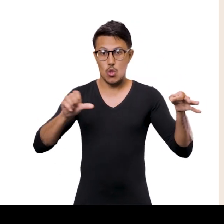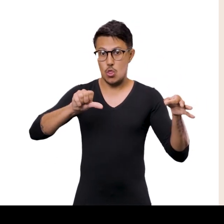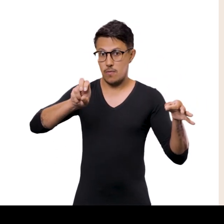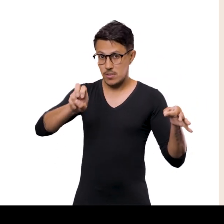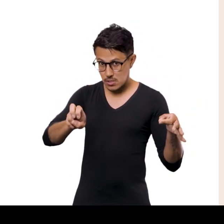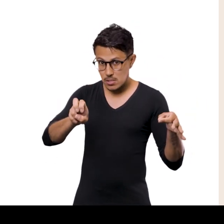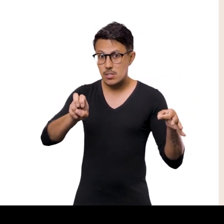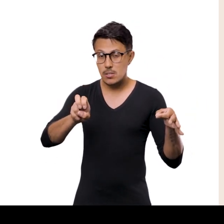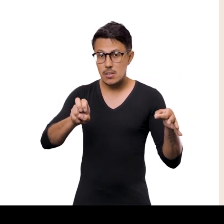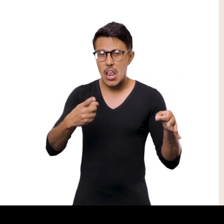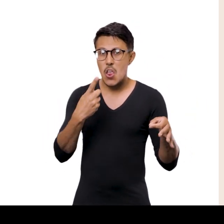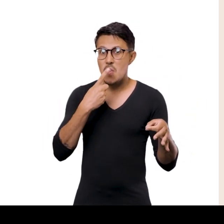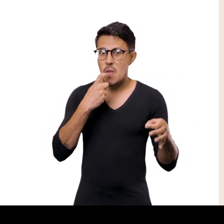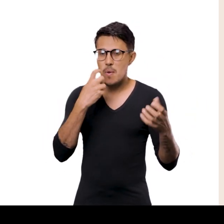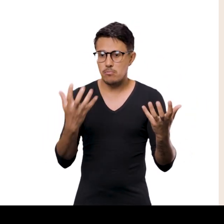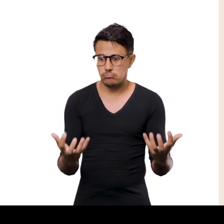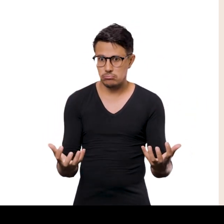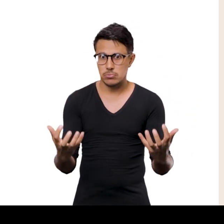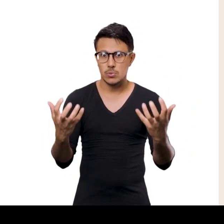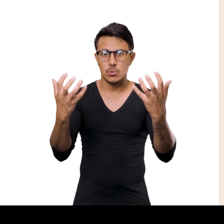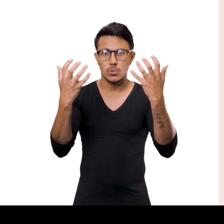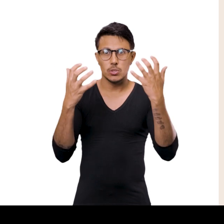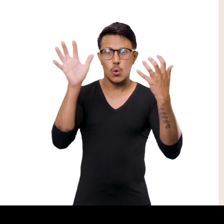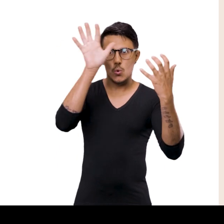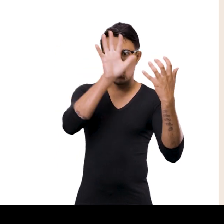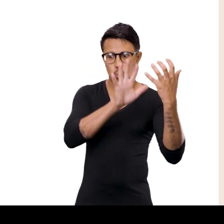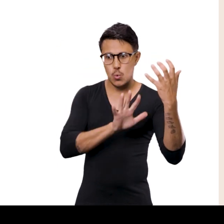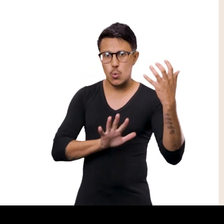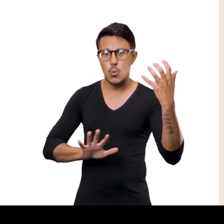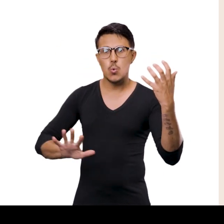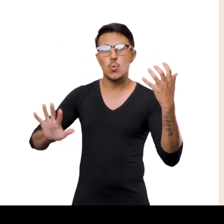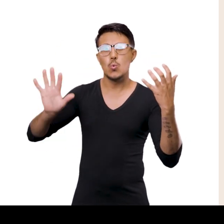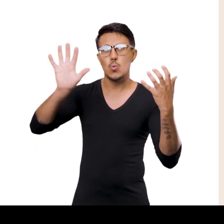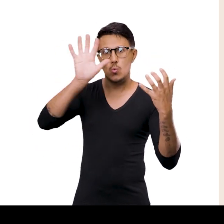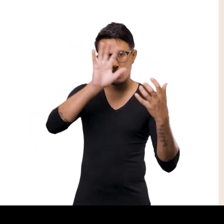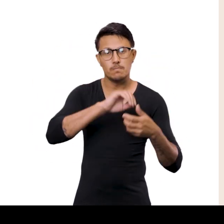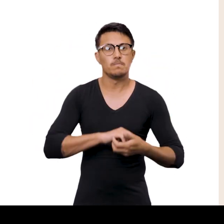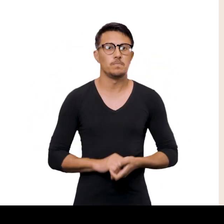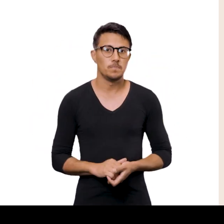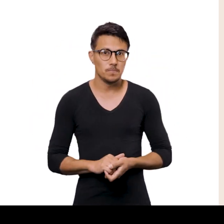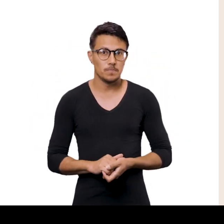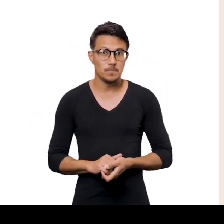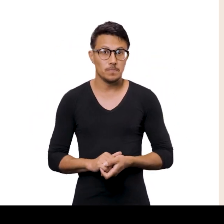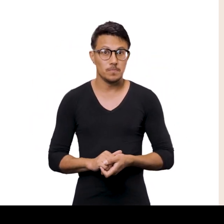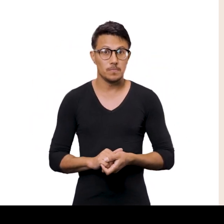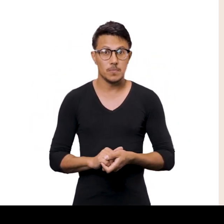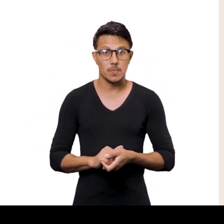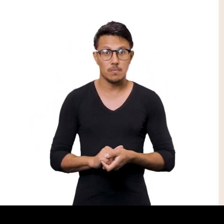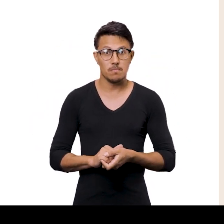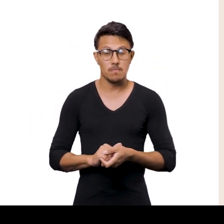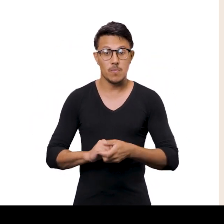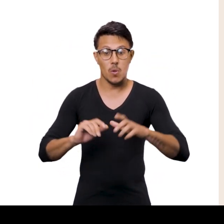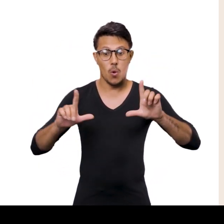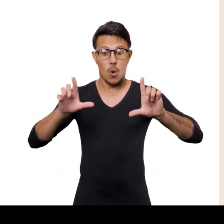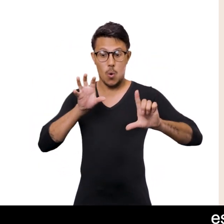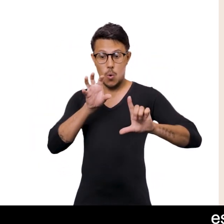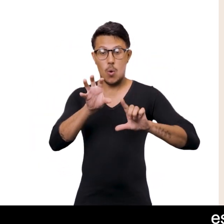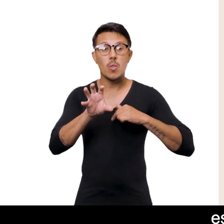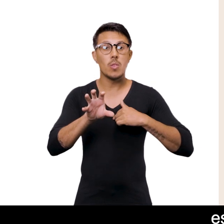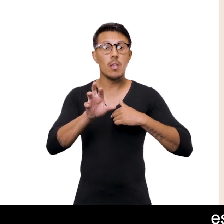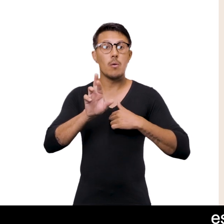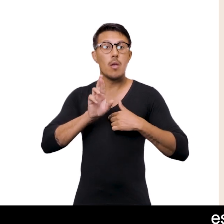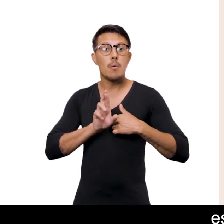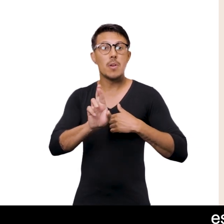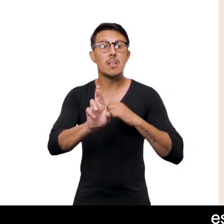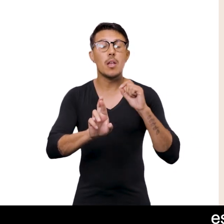de largura, e pelo vermelho intenso que recobre toda a superfície. Na região central da lona está